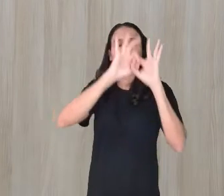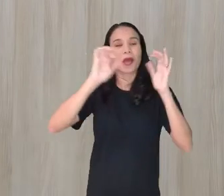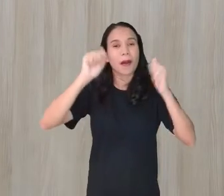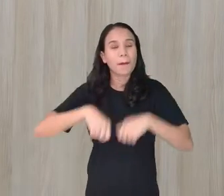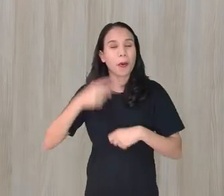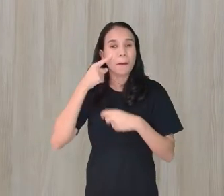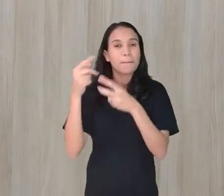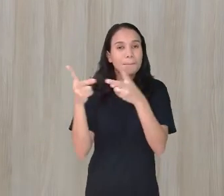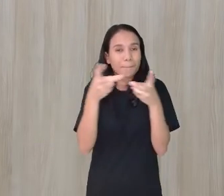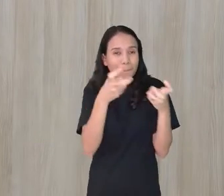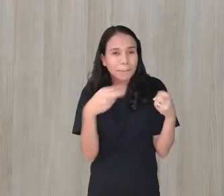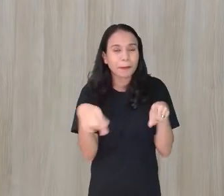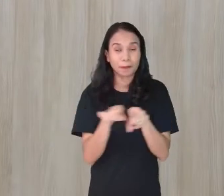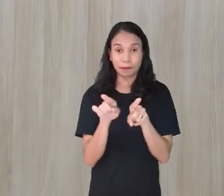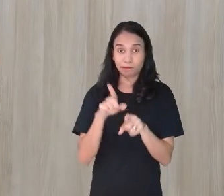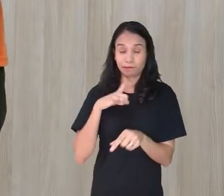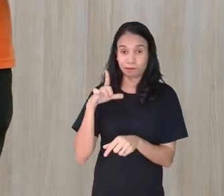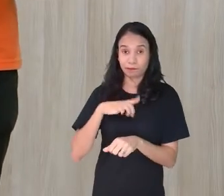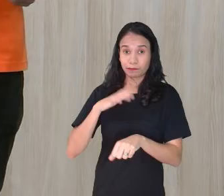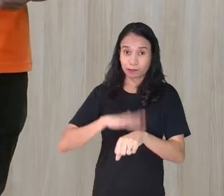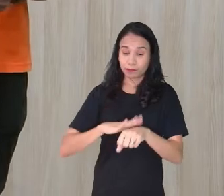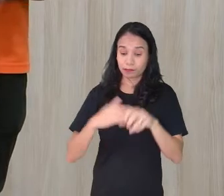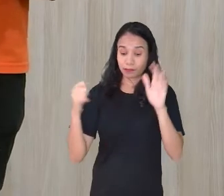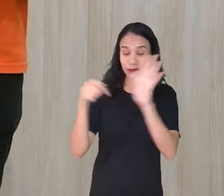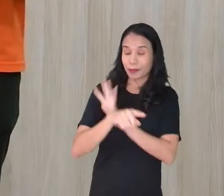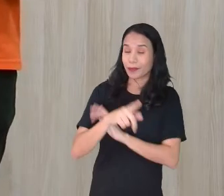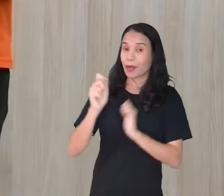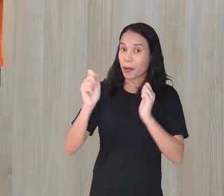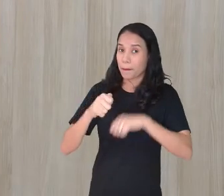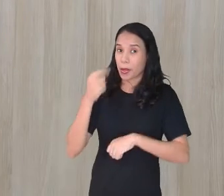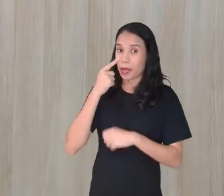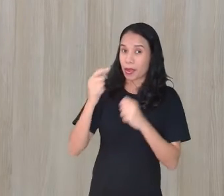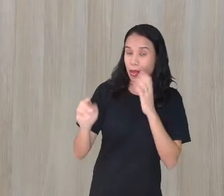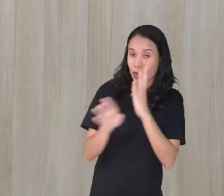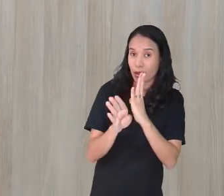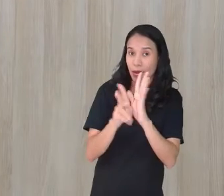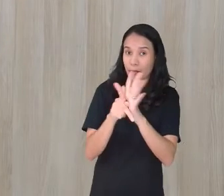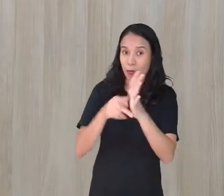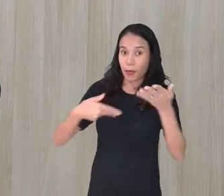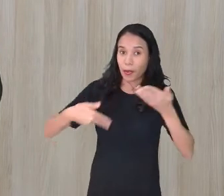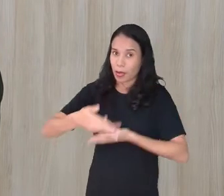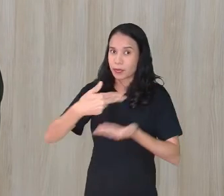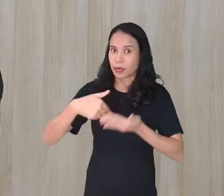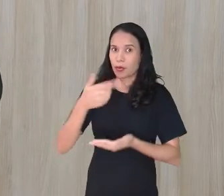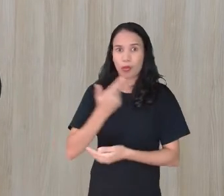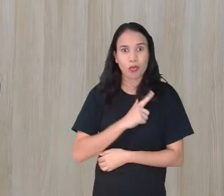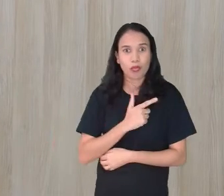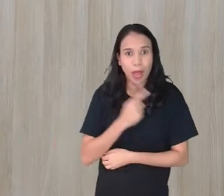pode notar também que em alguma determinada questão que você pode encontrar uma relação, você